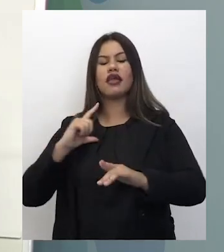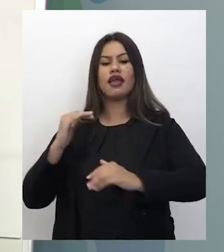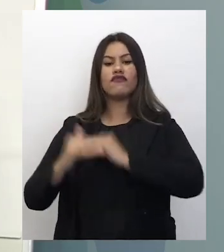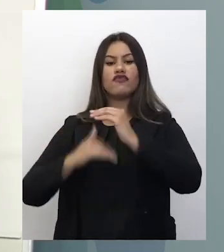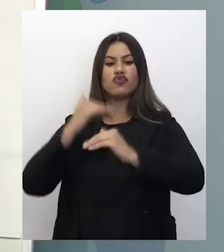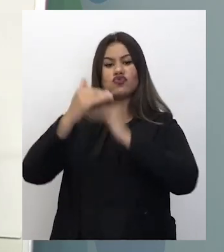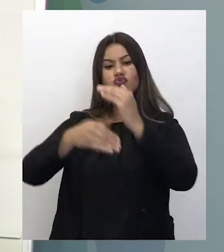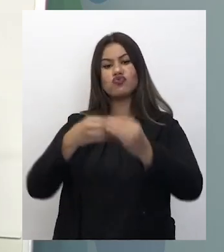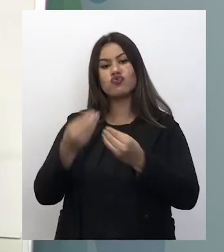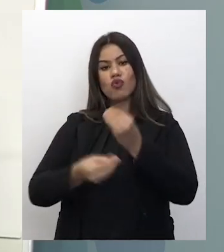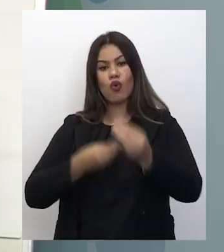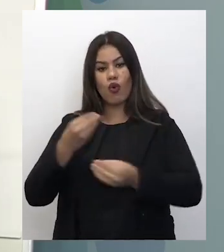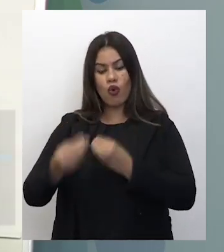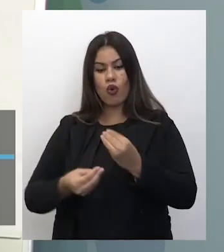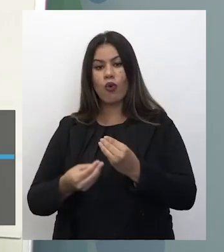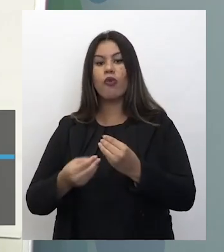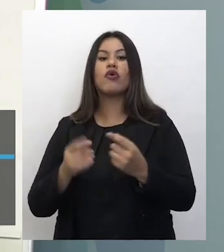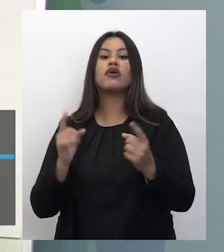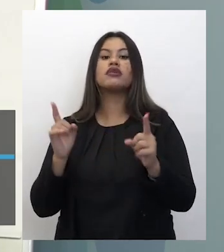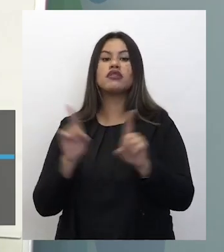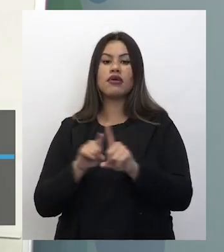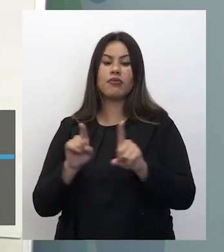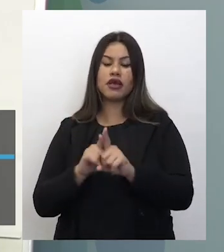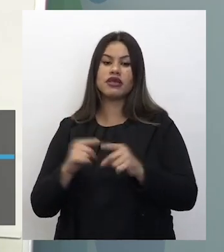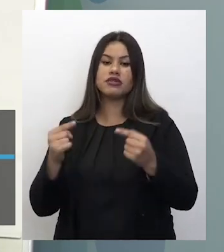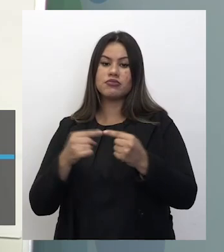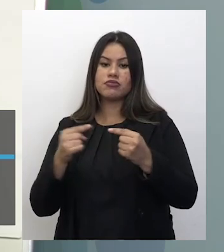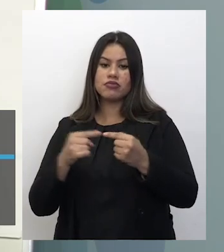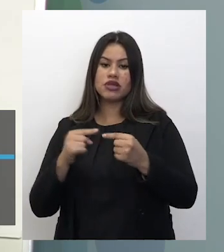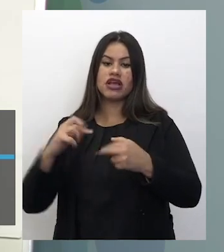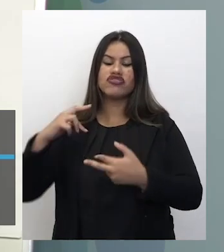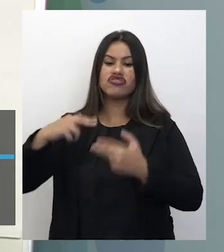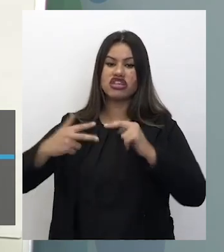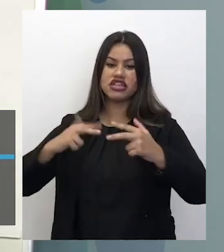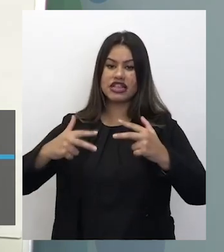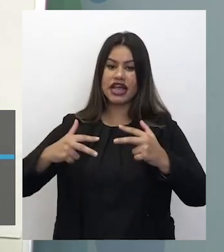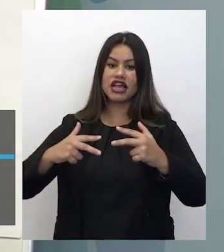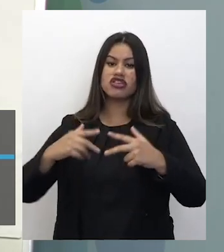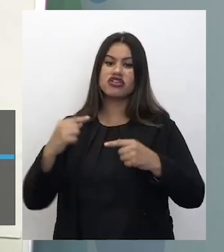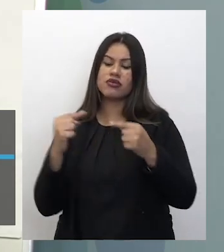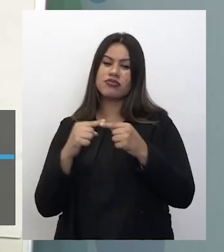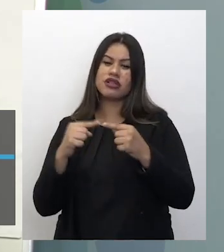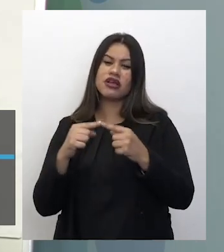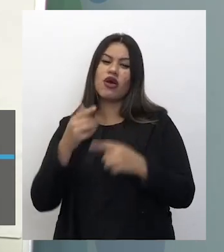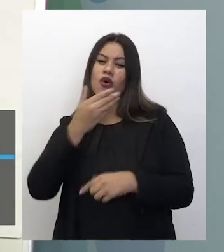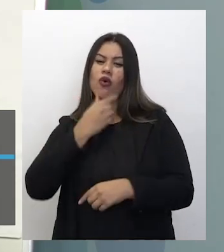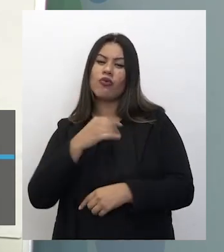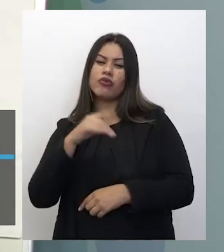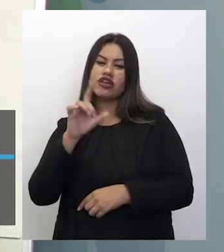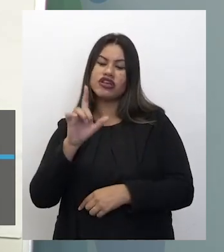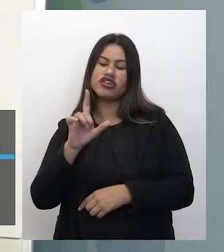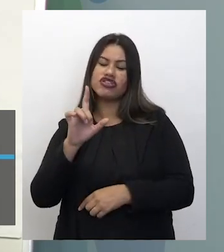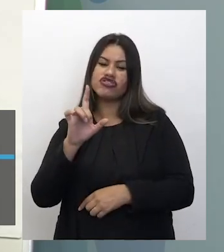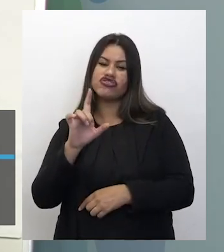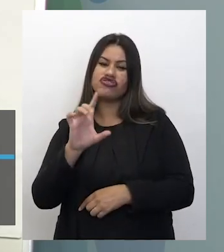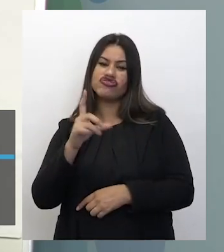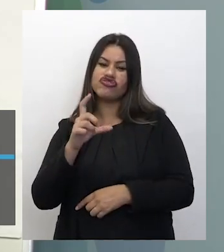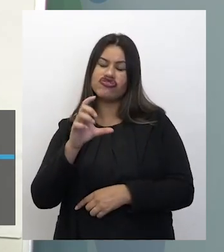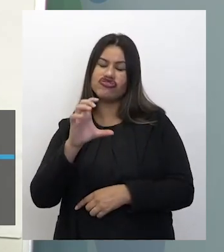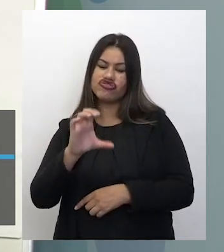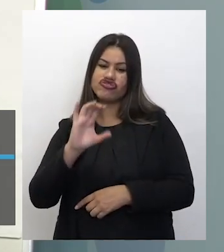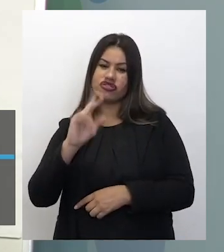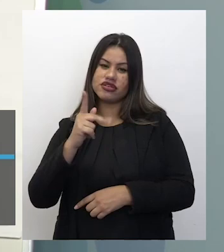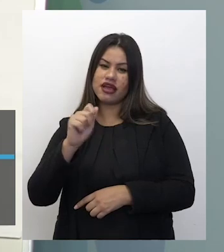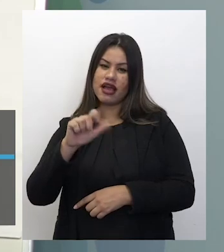vão ver que vai chegar um momento que a genética vai desvendar alguns mistérios, né, que nem Charles Darwin conseguia explicar por que aconteciam